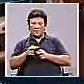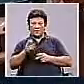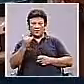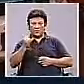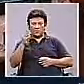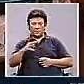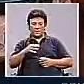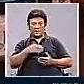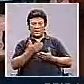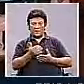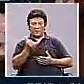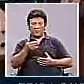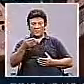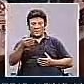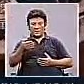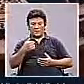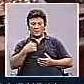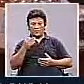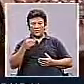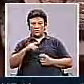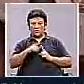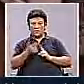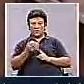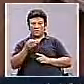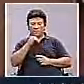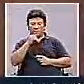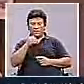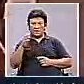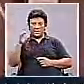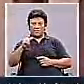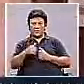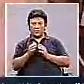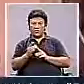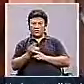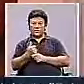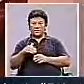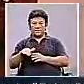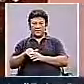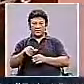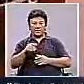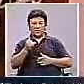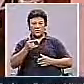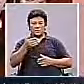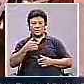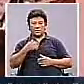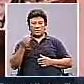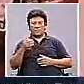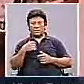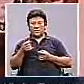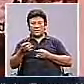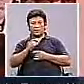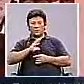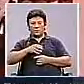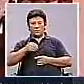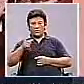2000, até 2007, fui todos os anos campeão daquilo que participei e em 2007 fui para o campeonato do mundo de rallies